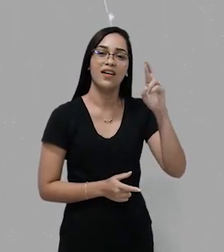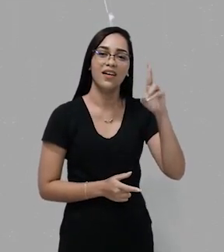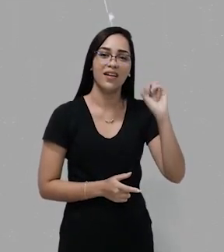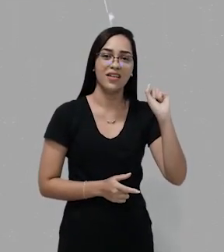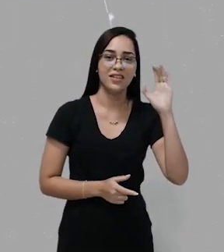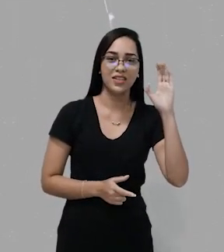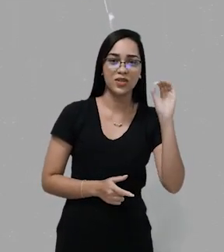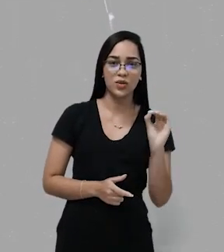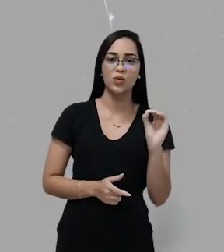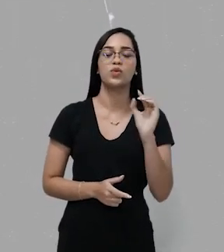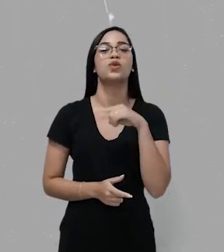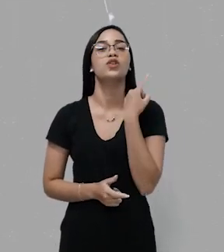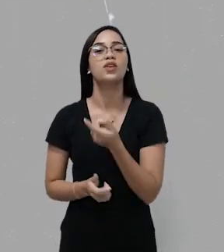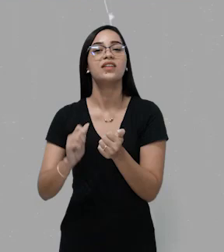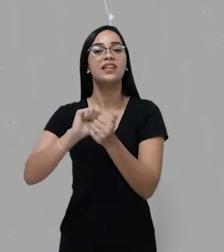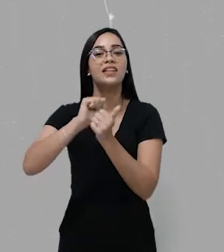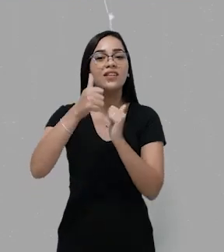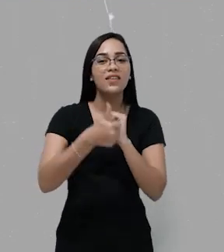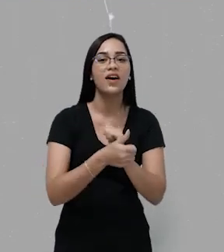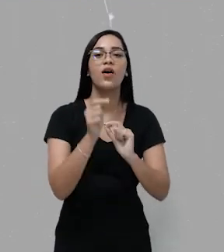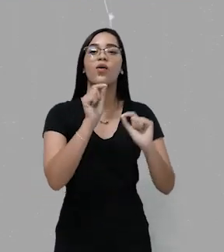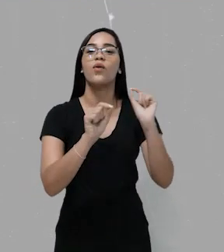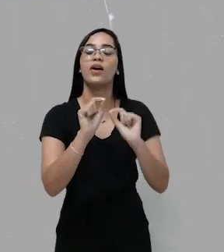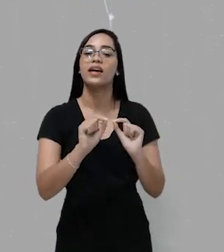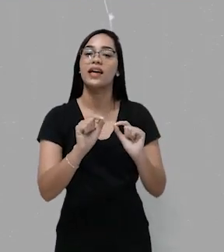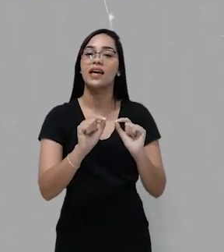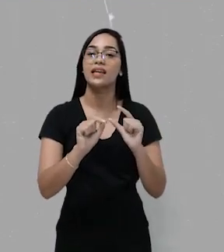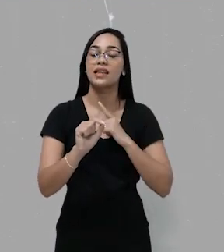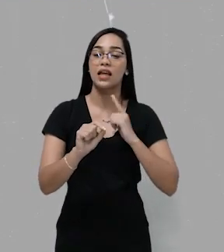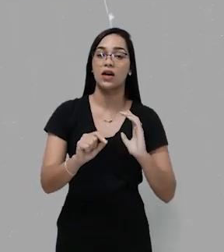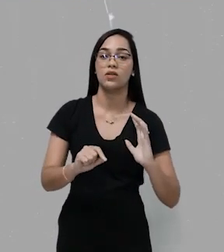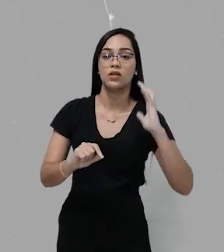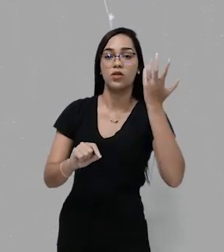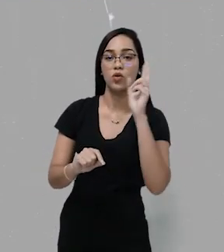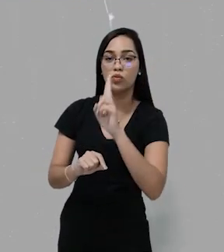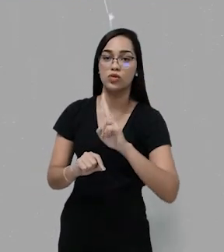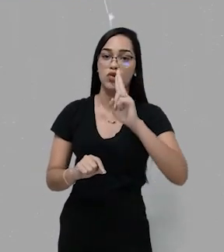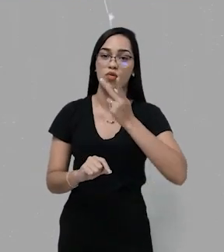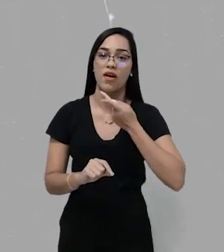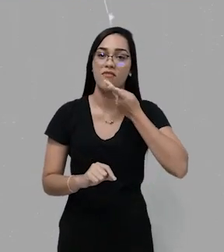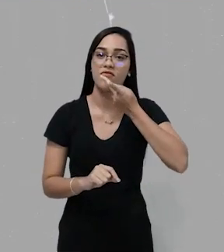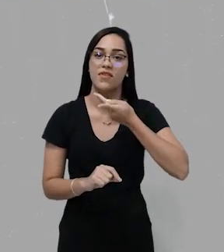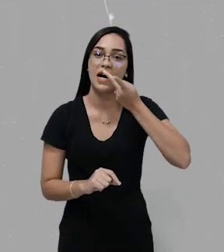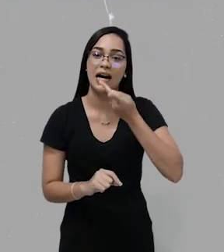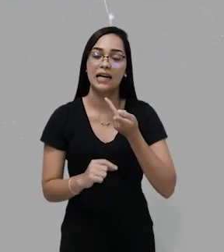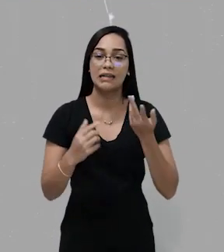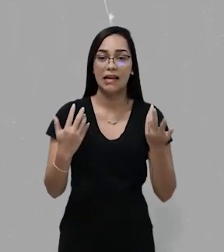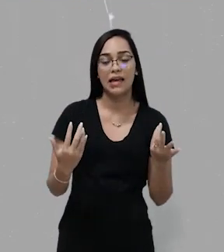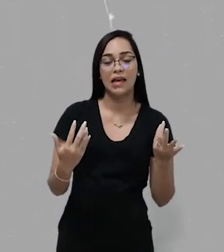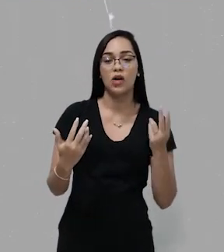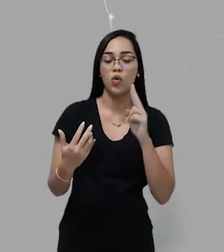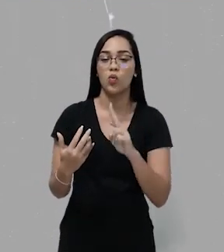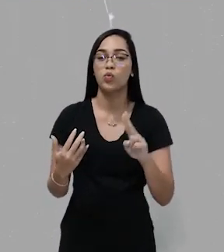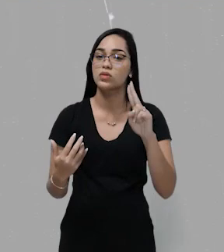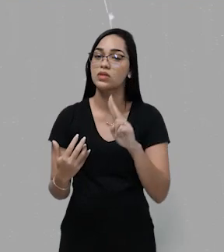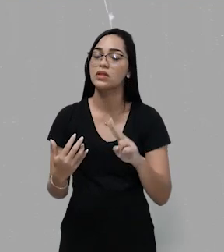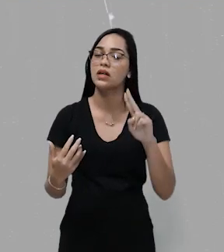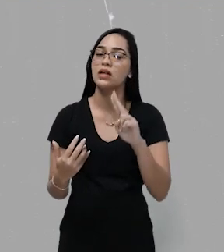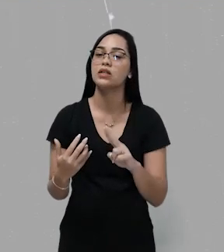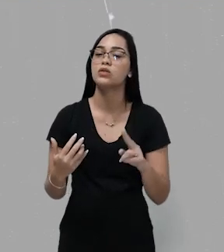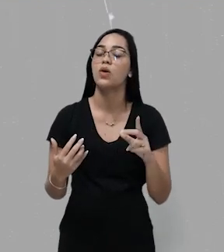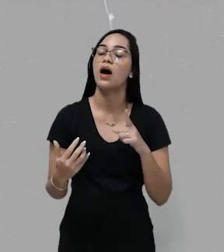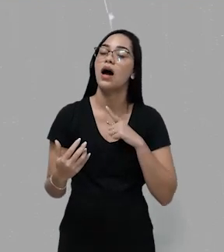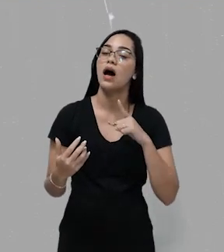precisamos nos adequar às situações utilizando as nossas falas, né? Aliás, adequar as nossas falas